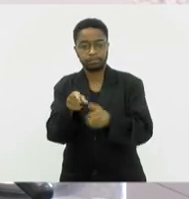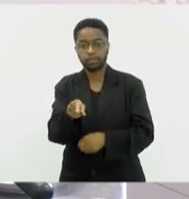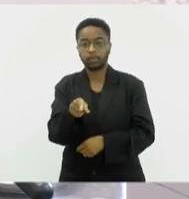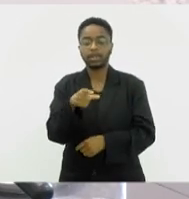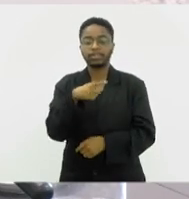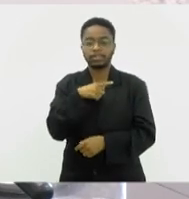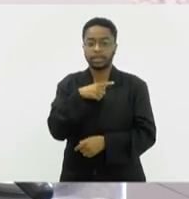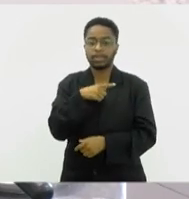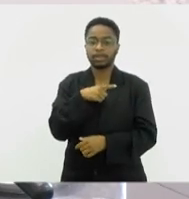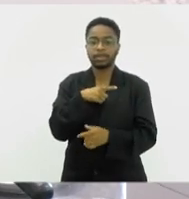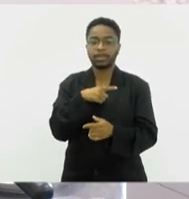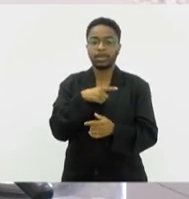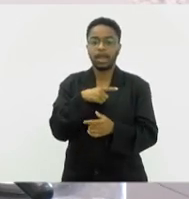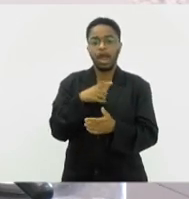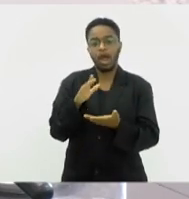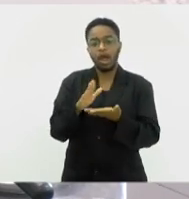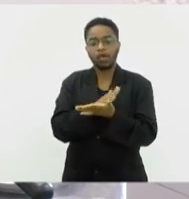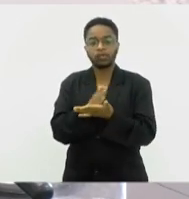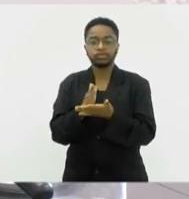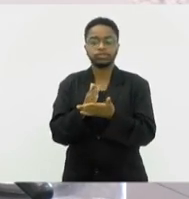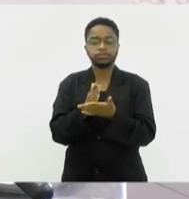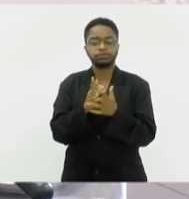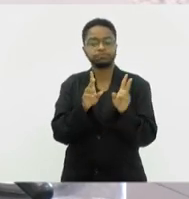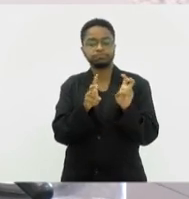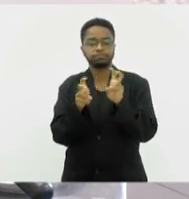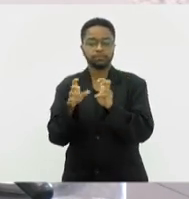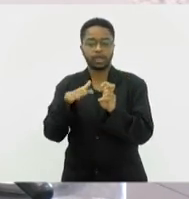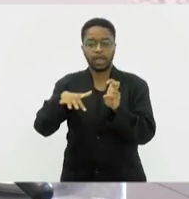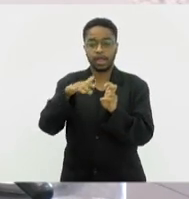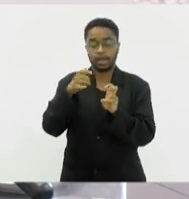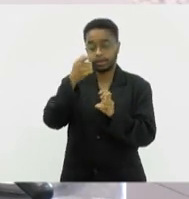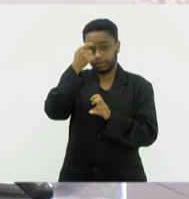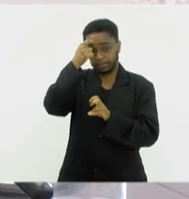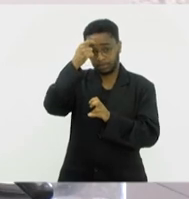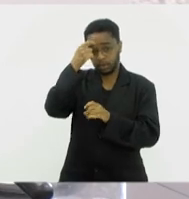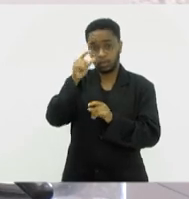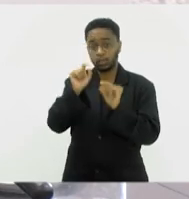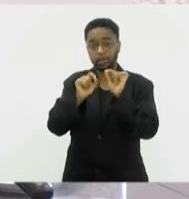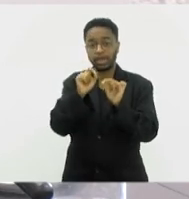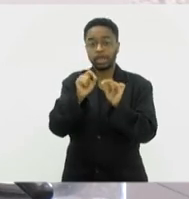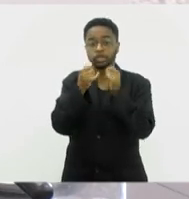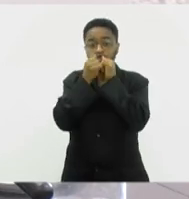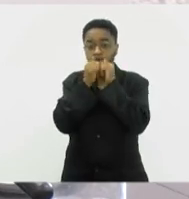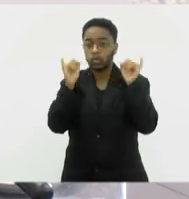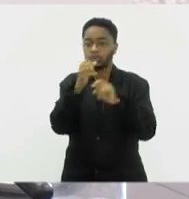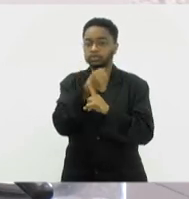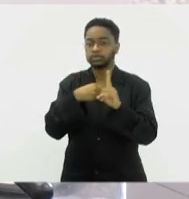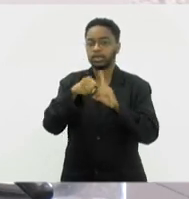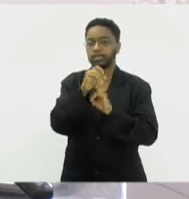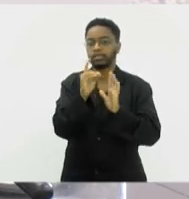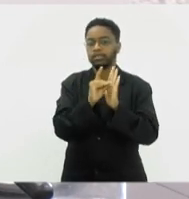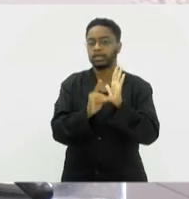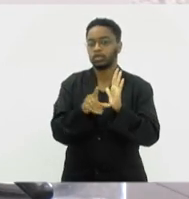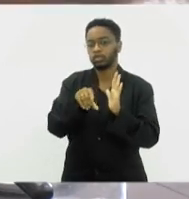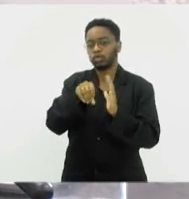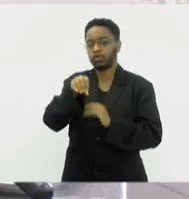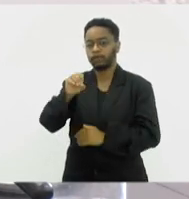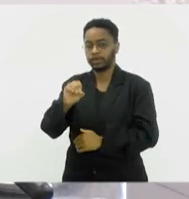questões psíquicas e, por isso, cumpre nesse lugar, mas que chocou a sociedade na década de 90. Talvez alguns aqui, o